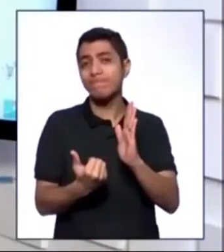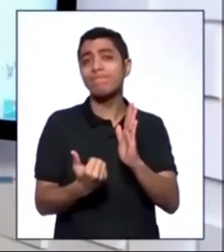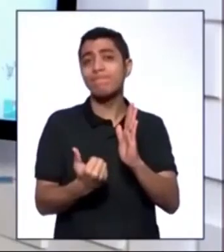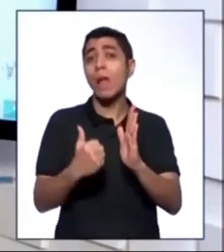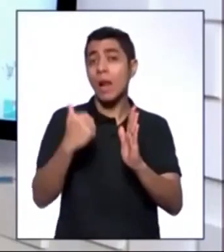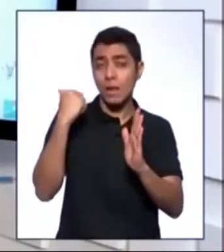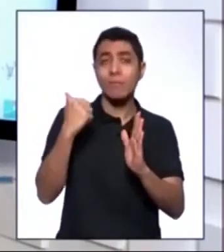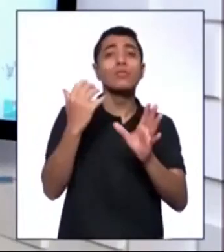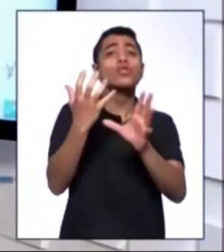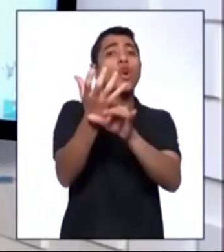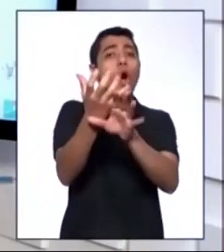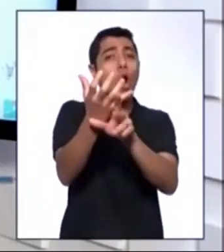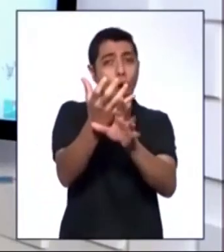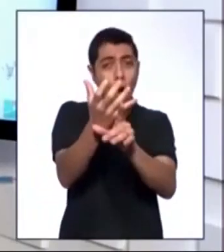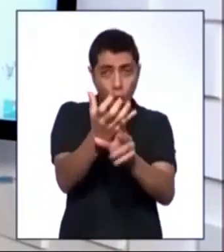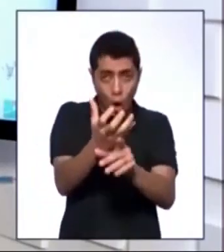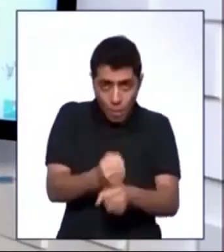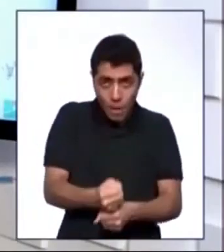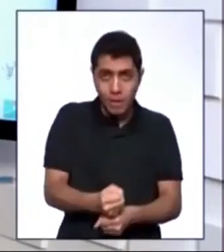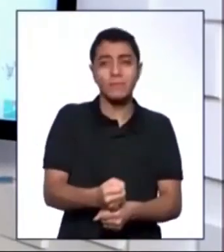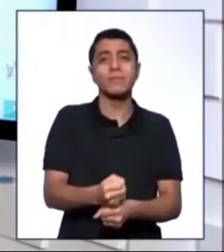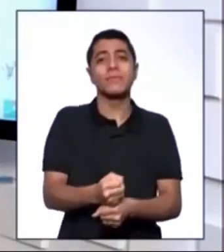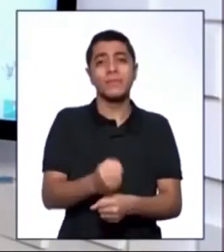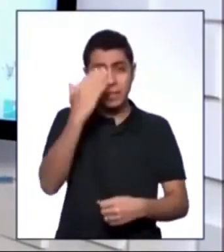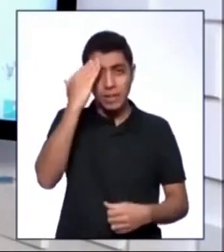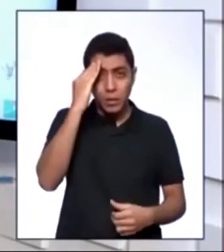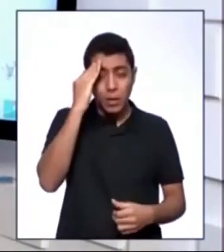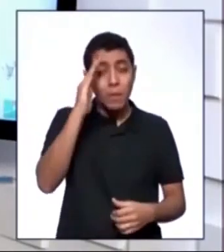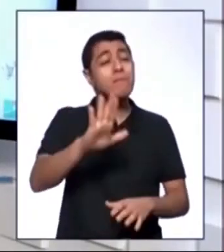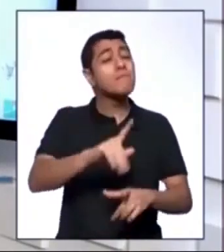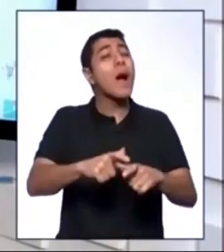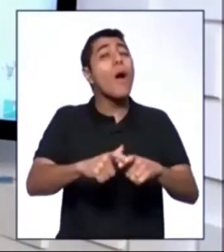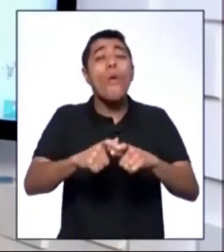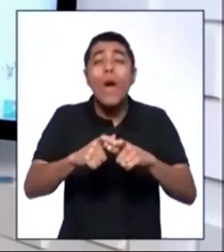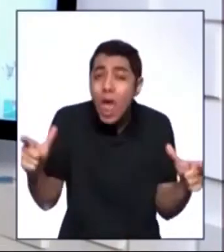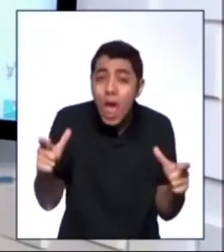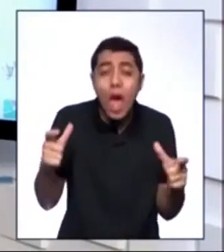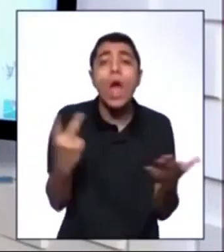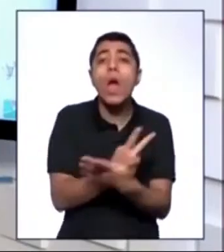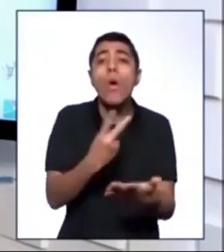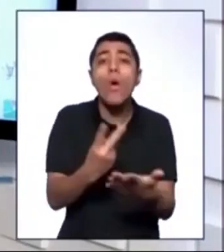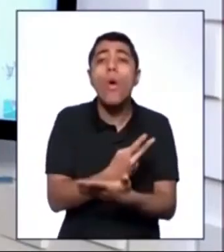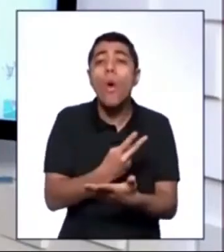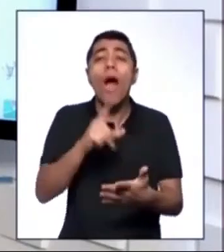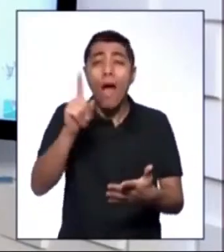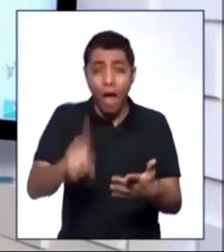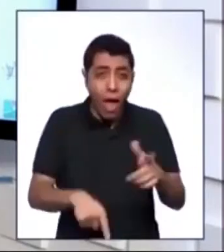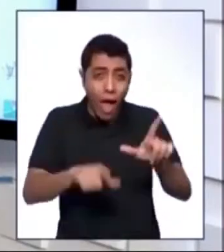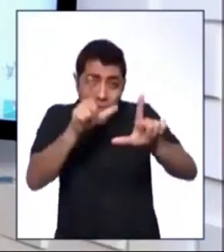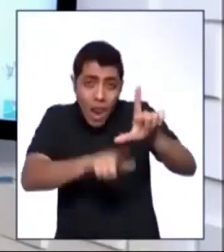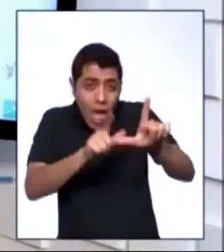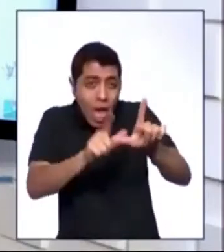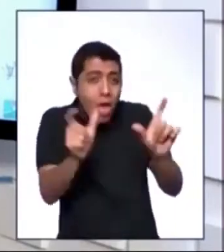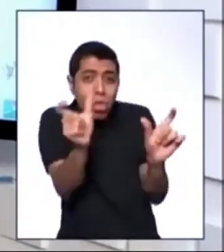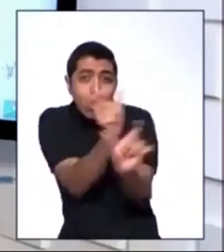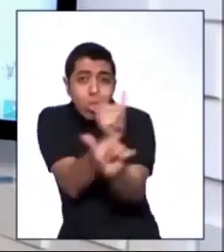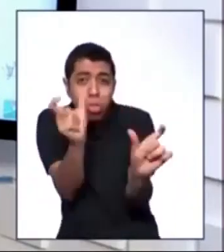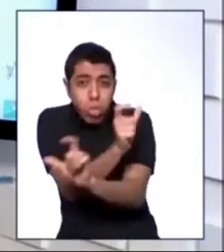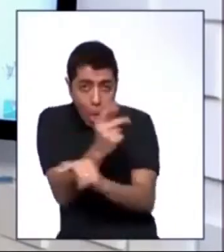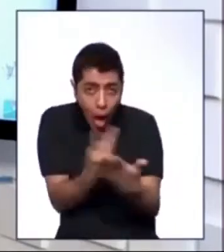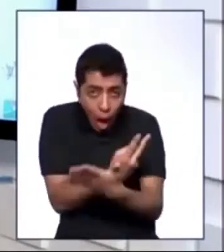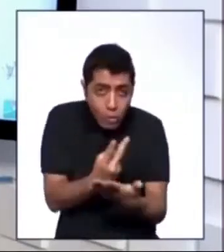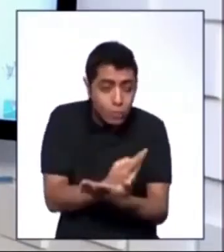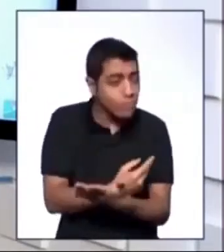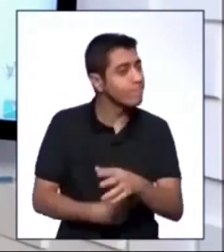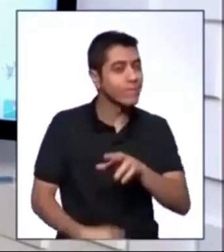prática em relação a tudo isso, tá bom? Mas a maioria dos erros é de ortografia, né? Sabe que não? Porque tem um negócio, né?